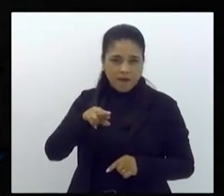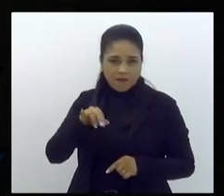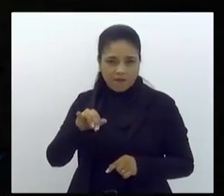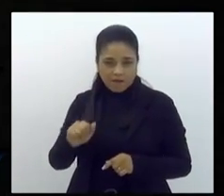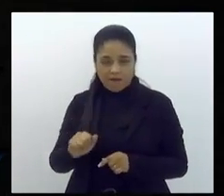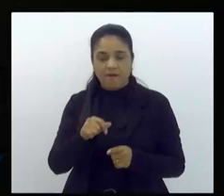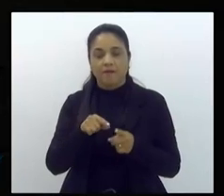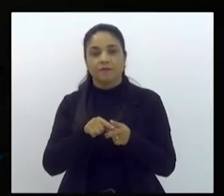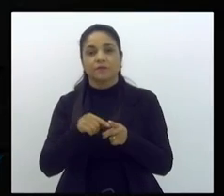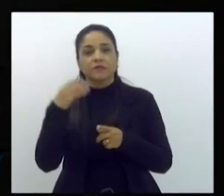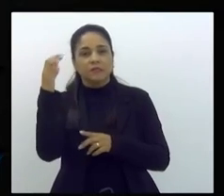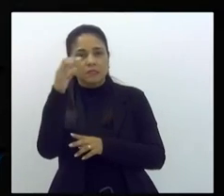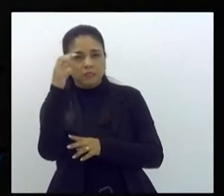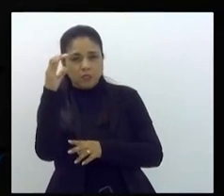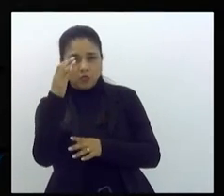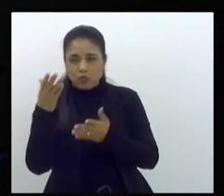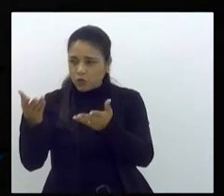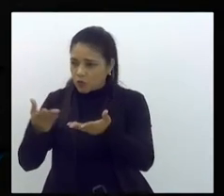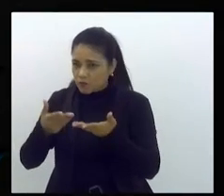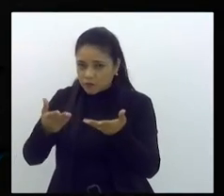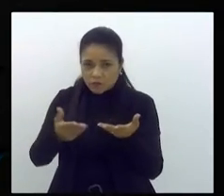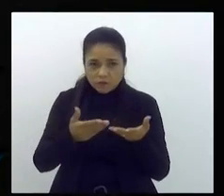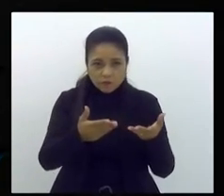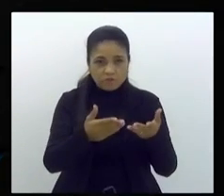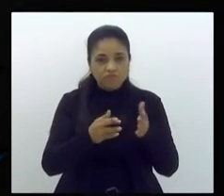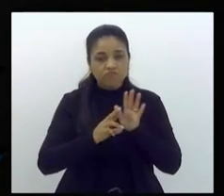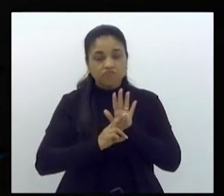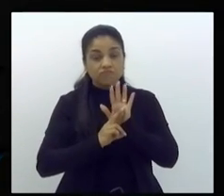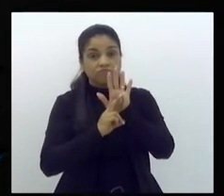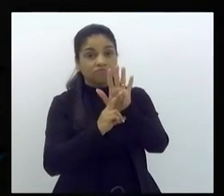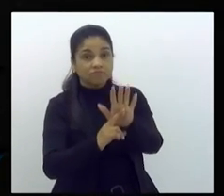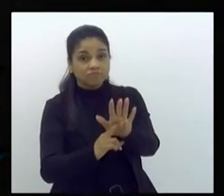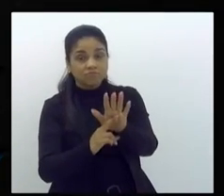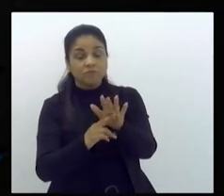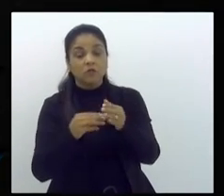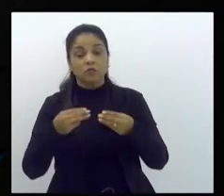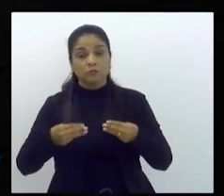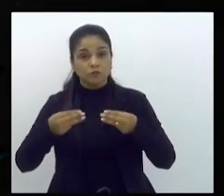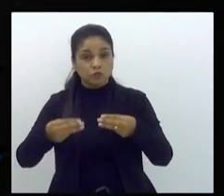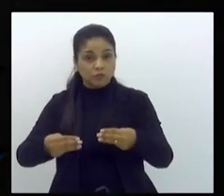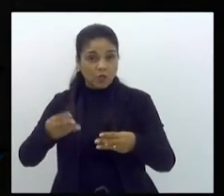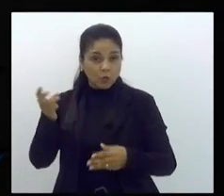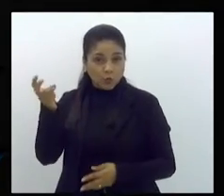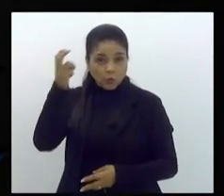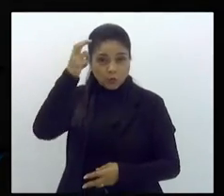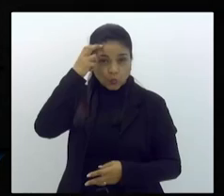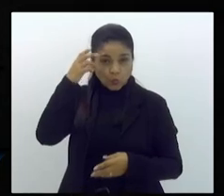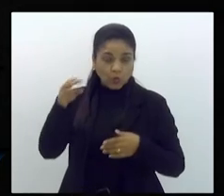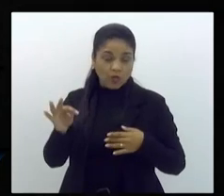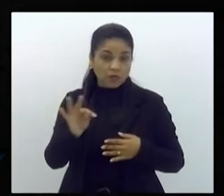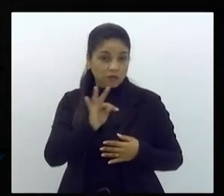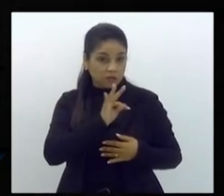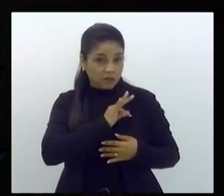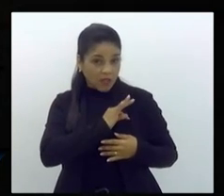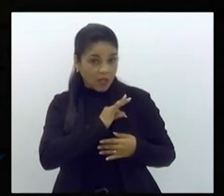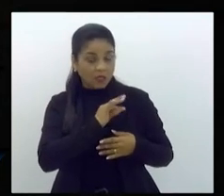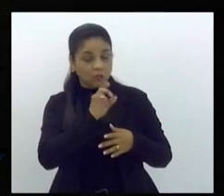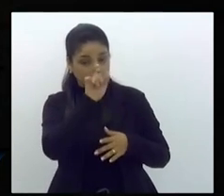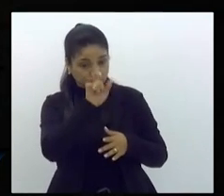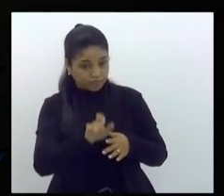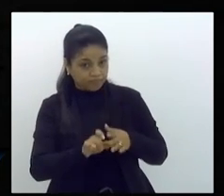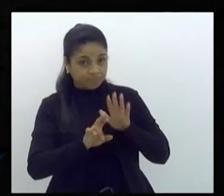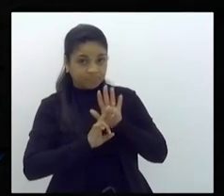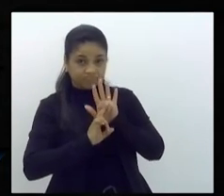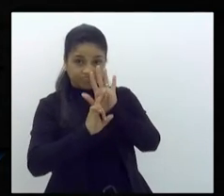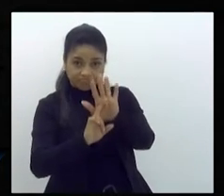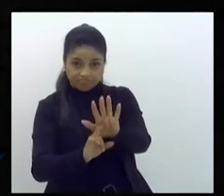de maneira Regional e estamos levando representantes do ministério da cultura técnicos do ministério da cultura levando